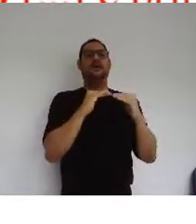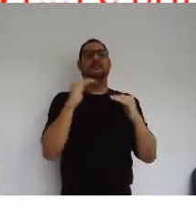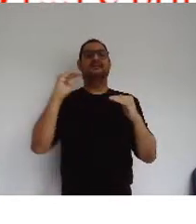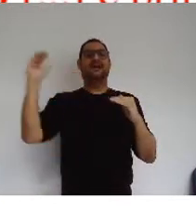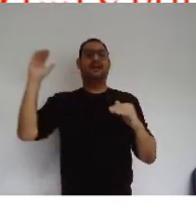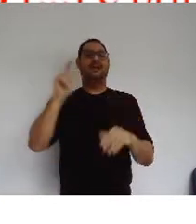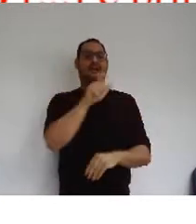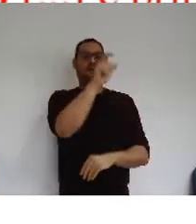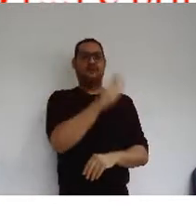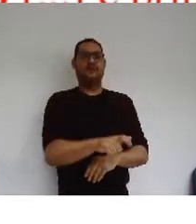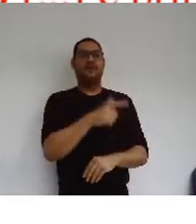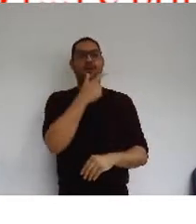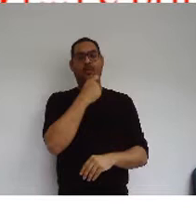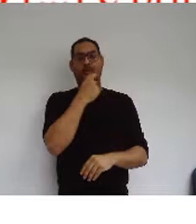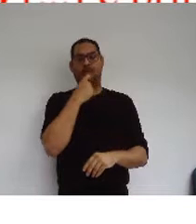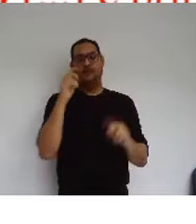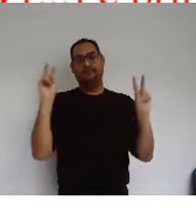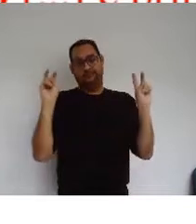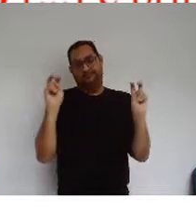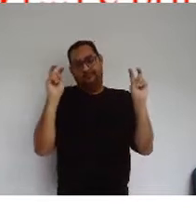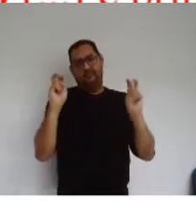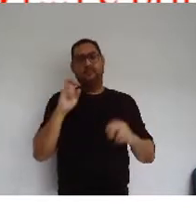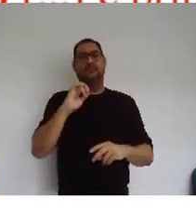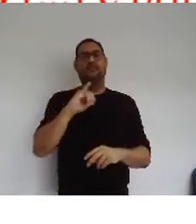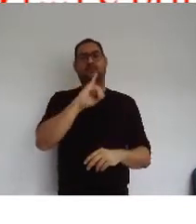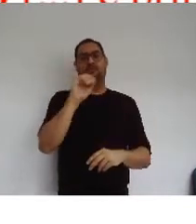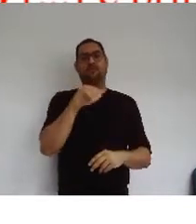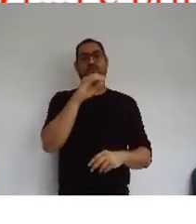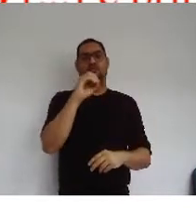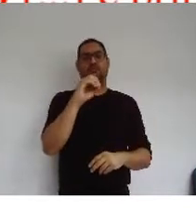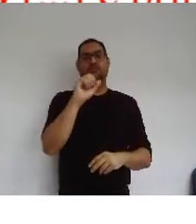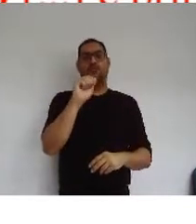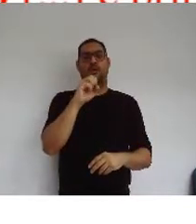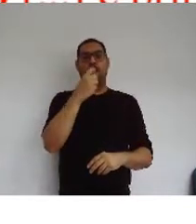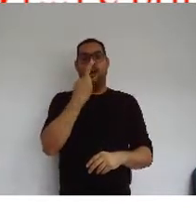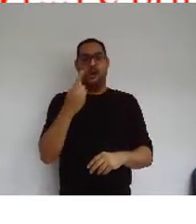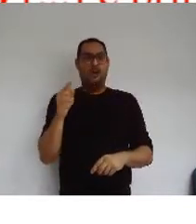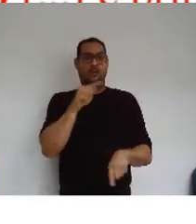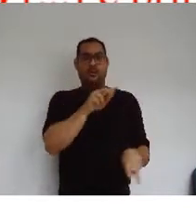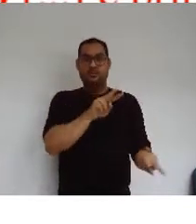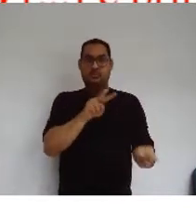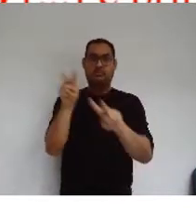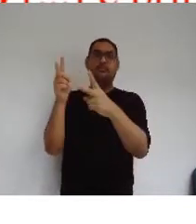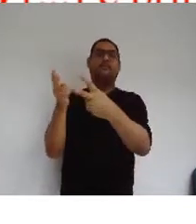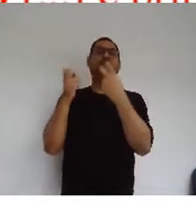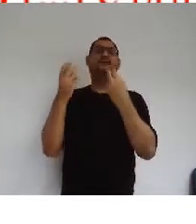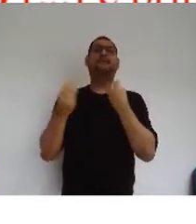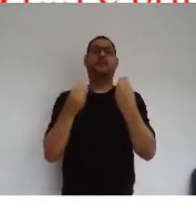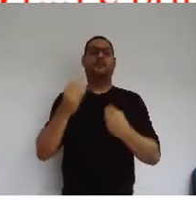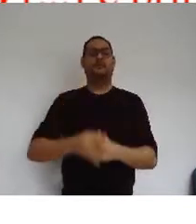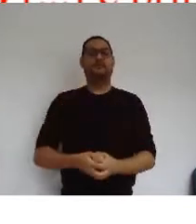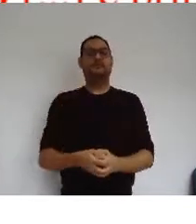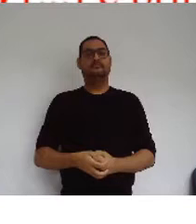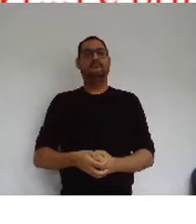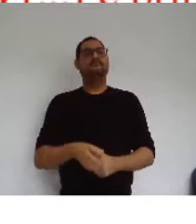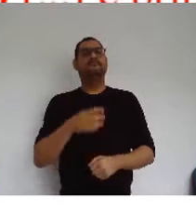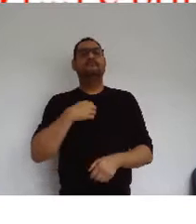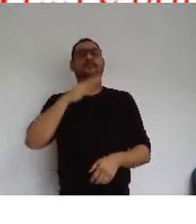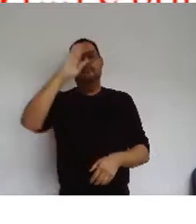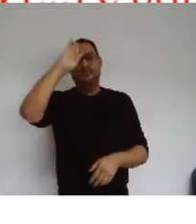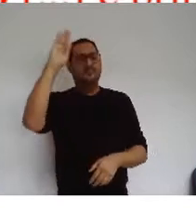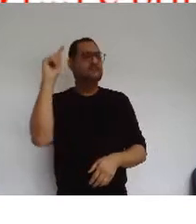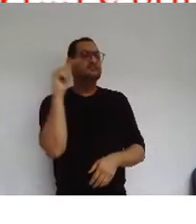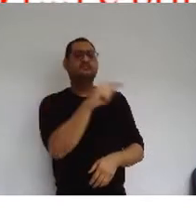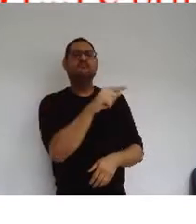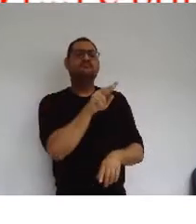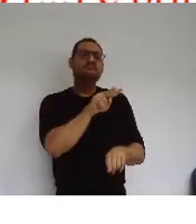que vou chamar de João, sobre esse mesmo espaço. Eu focalizo, então, o potencial narrativo da